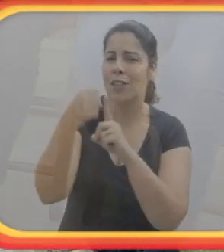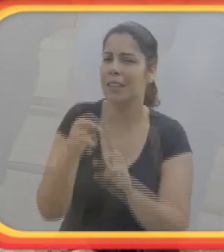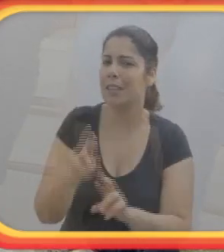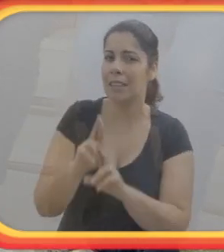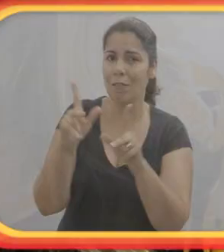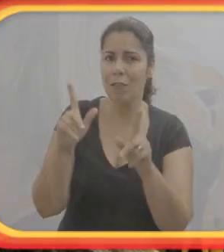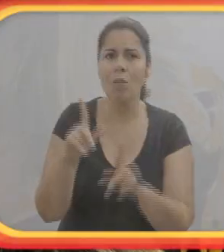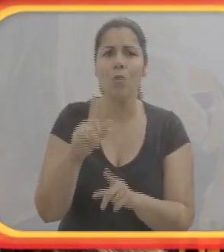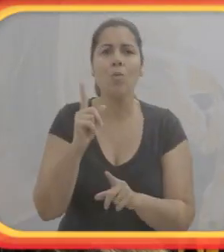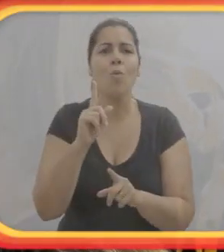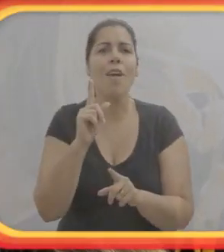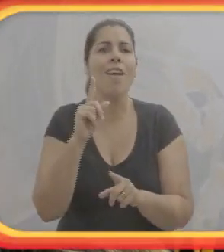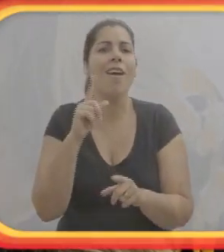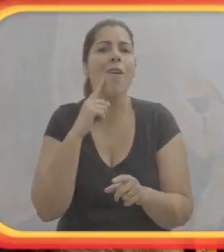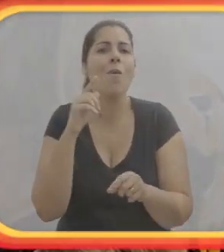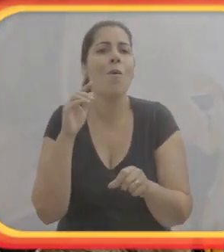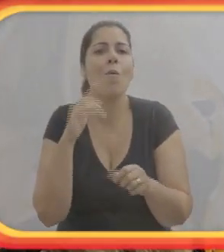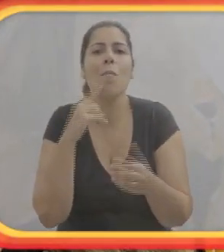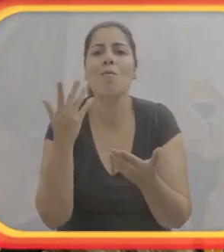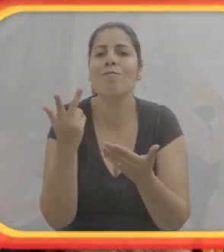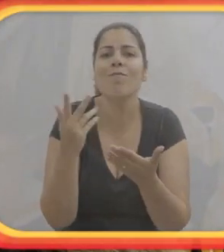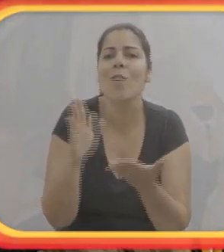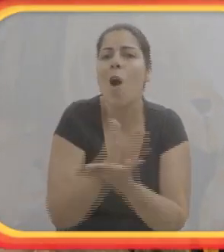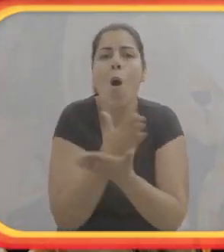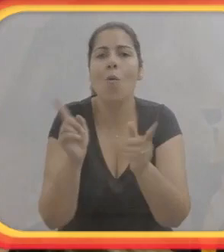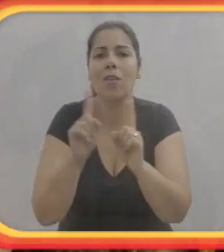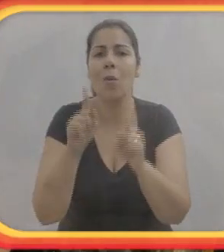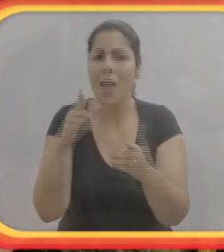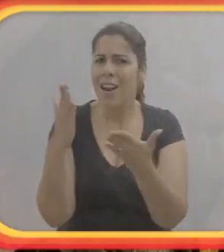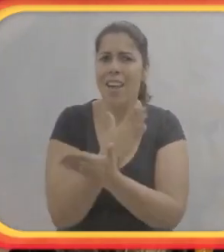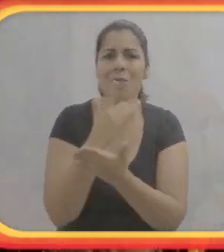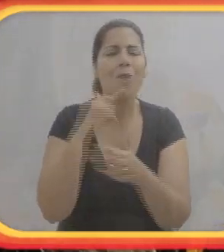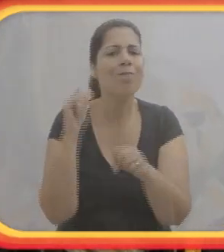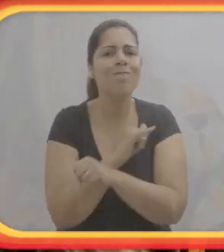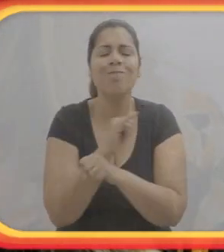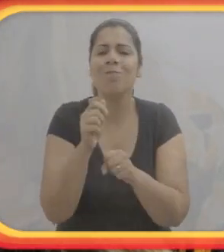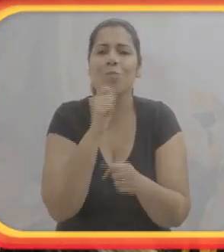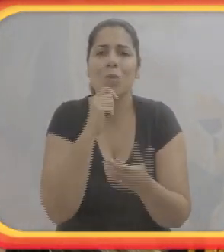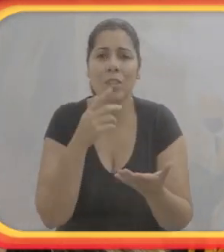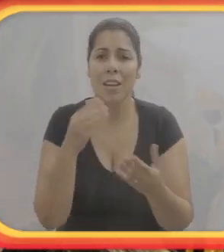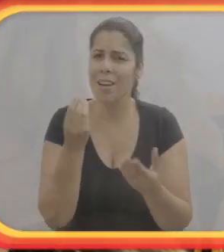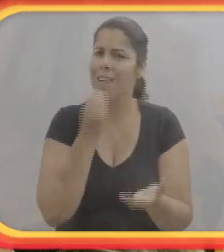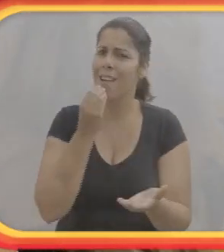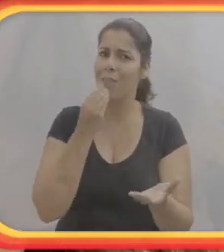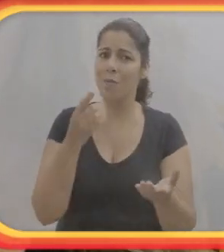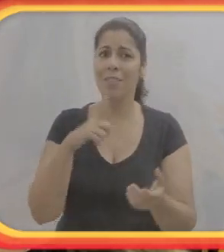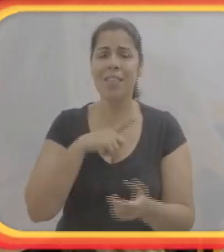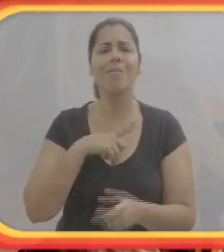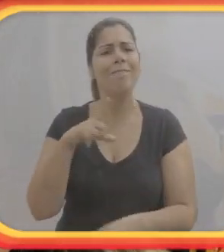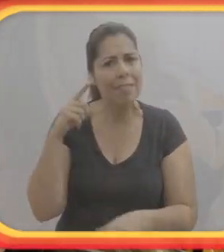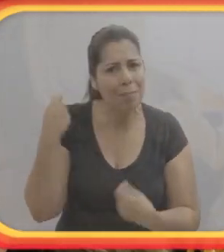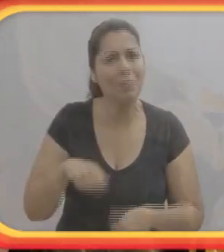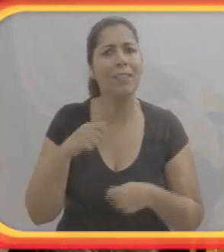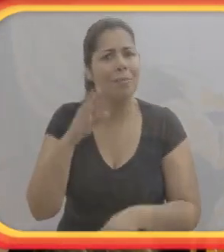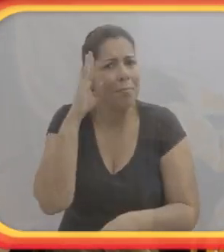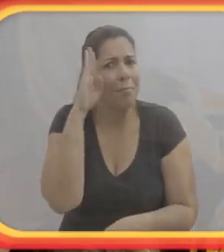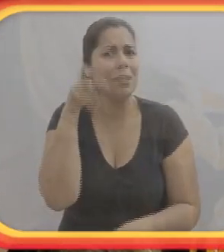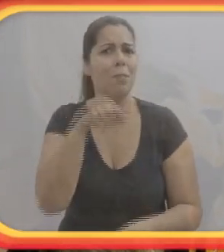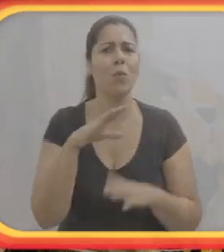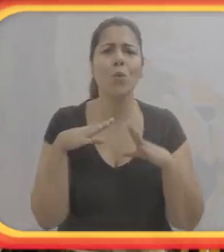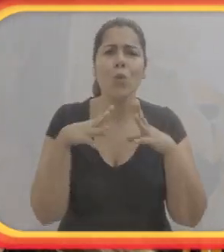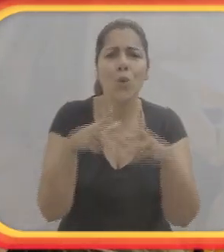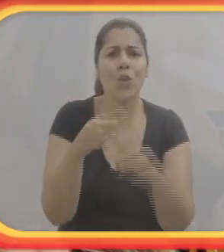diferente. Então, eu acho que são obras que contribuem de uma forma diferente, que trazem um olhar diferente para a